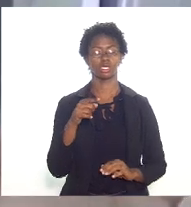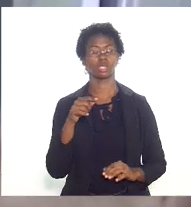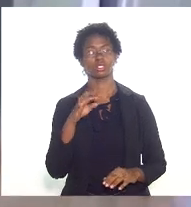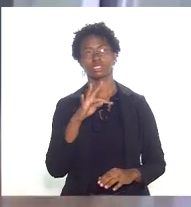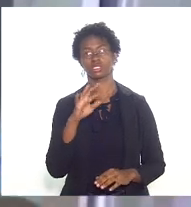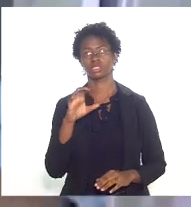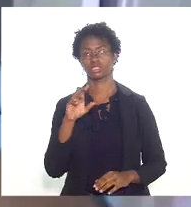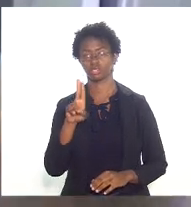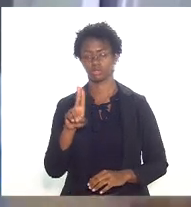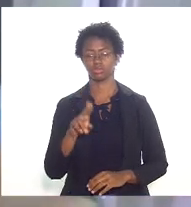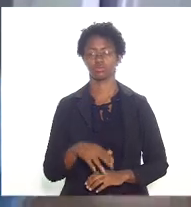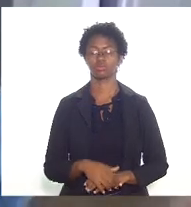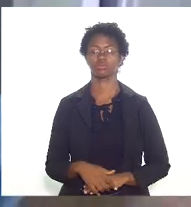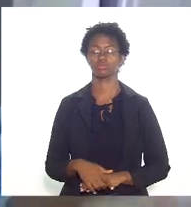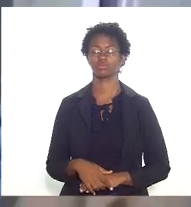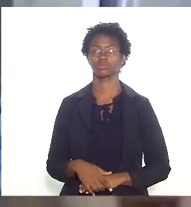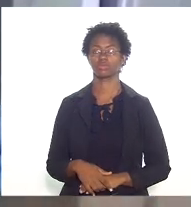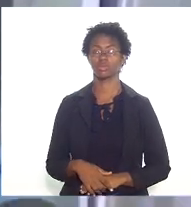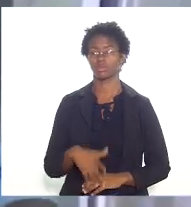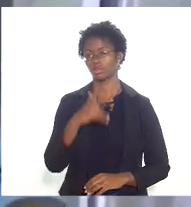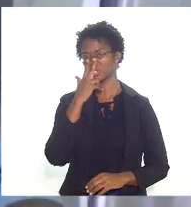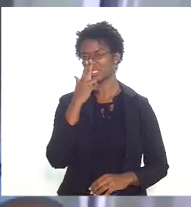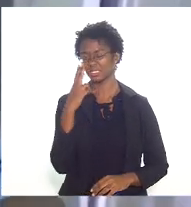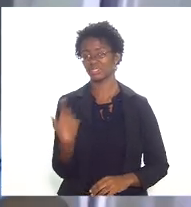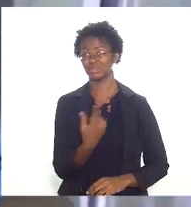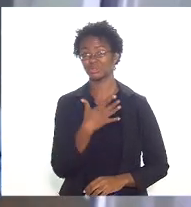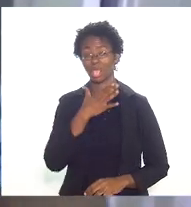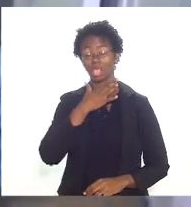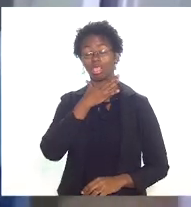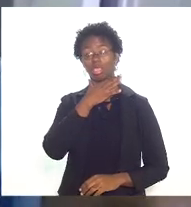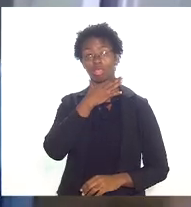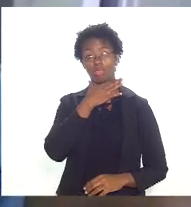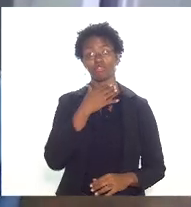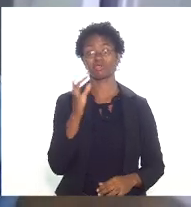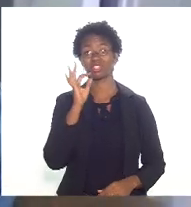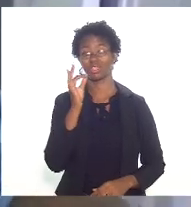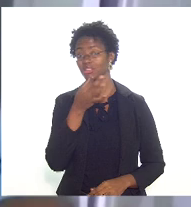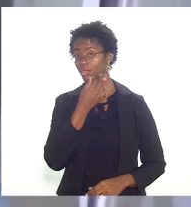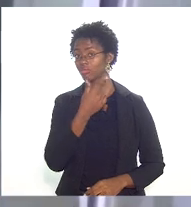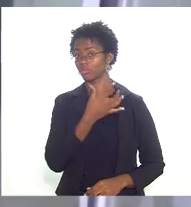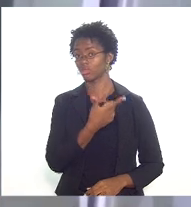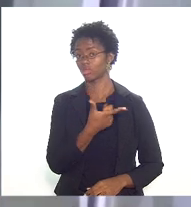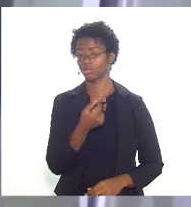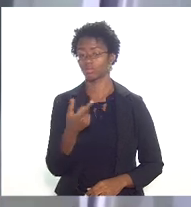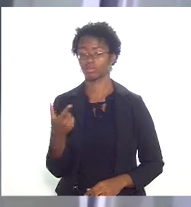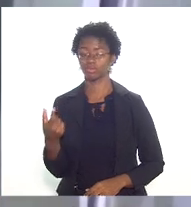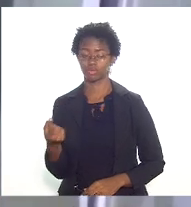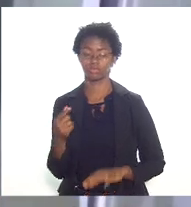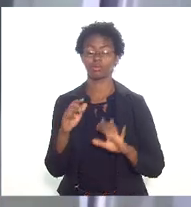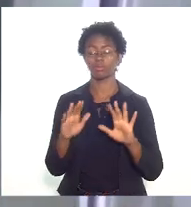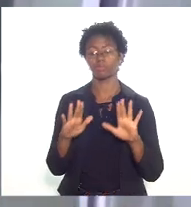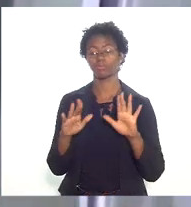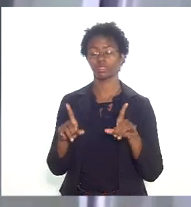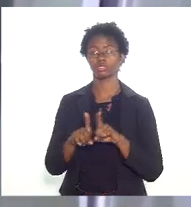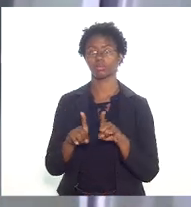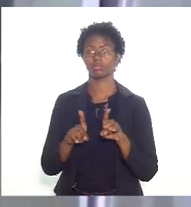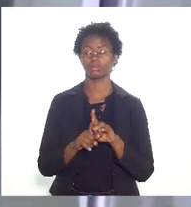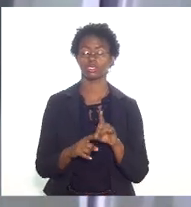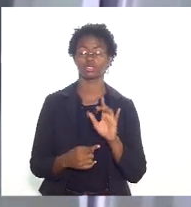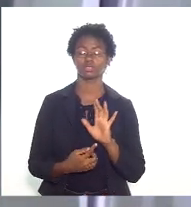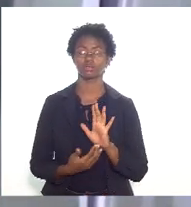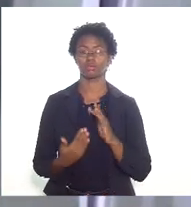do TCU e deixou a gente pendurado que depois desse tempo de 2020 o prazo de três anos inspirou Mas aí o TC um entrou no circuito